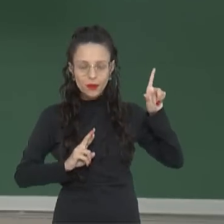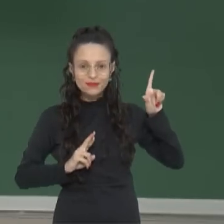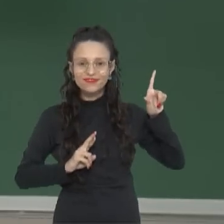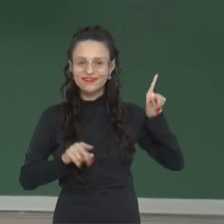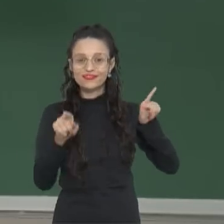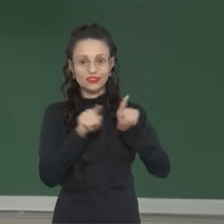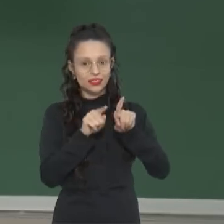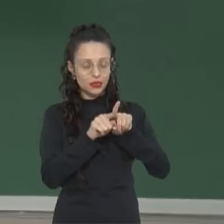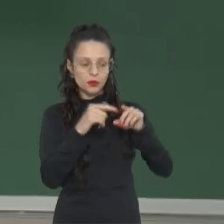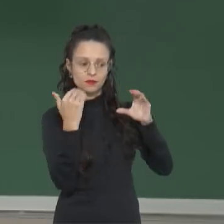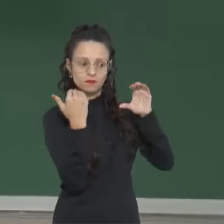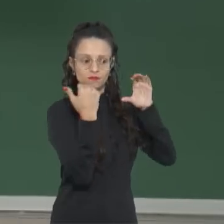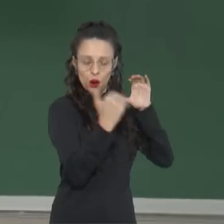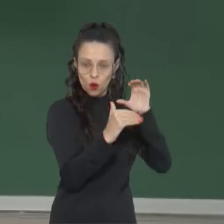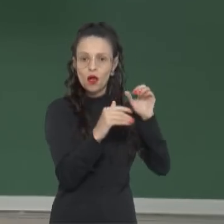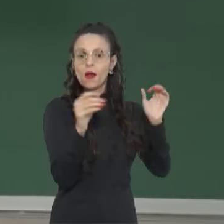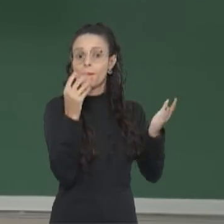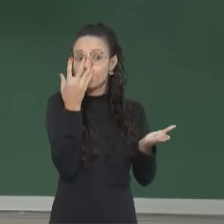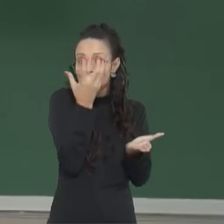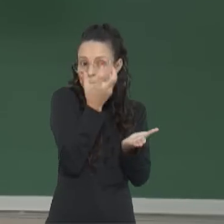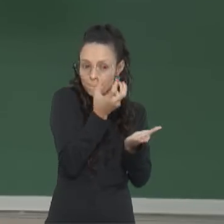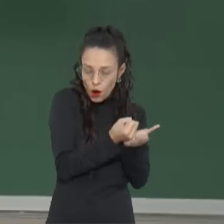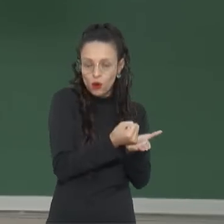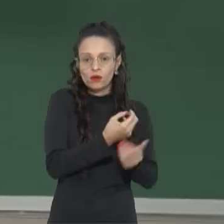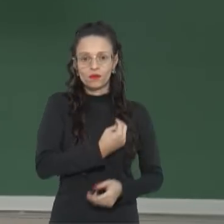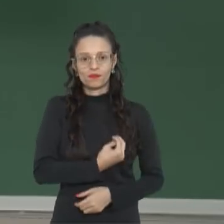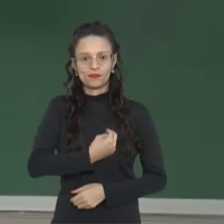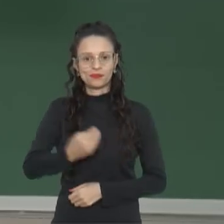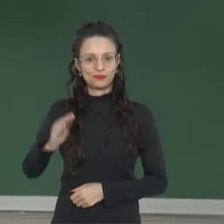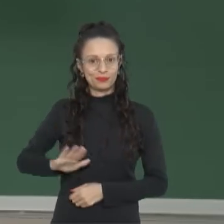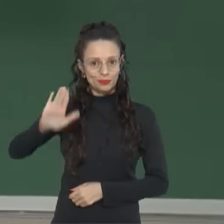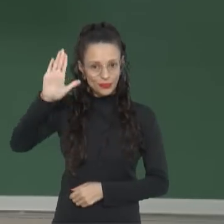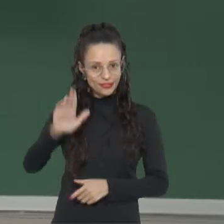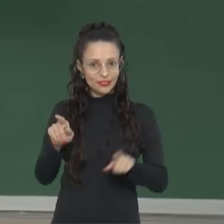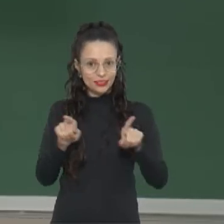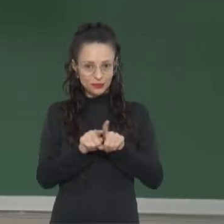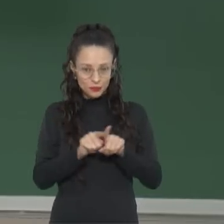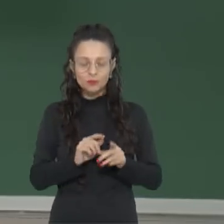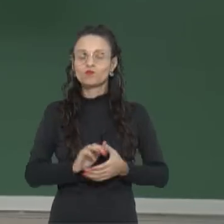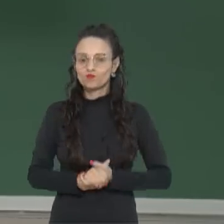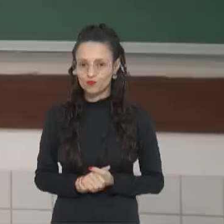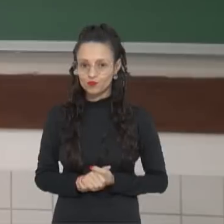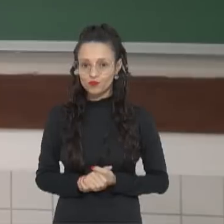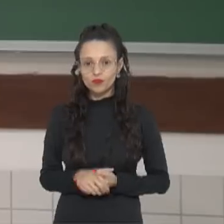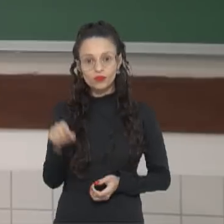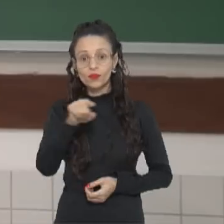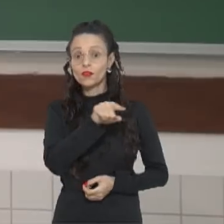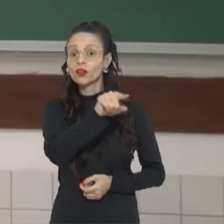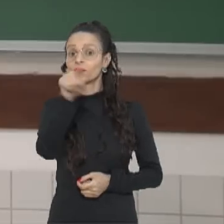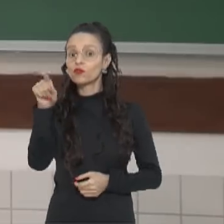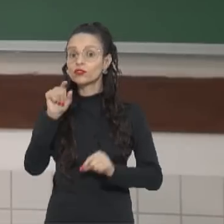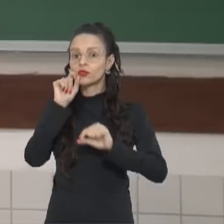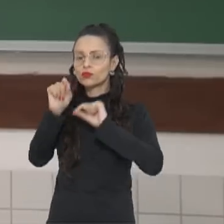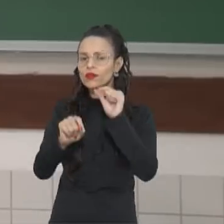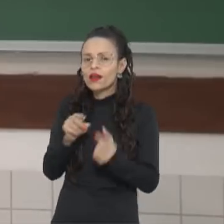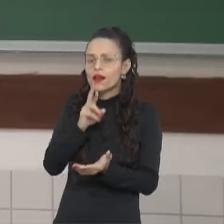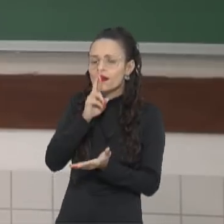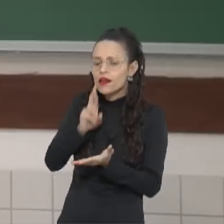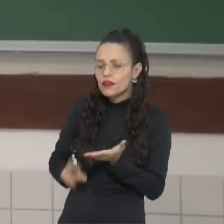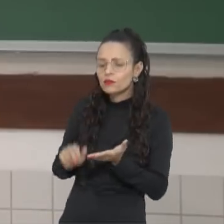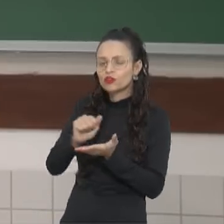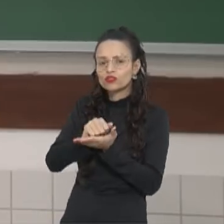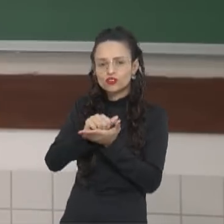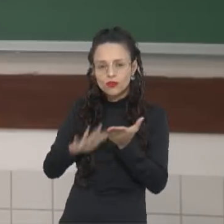clicar em concluir para garantir sua presença e sua avaliação. Você que responde os exercícios